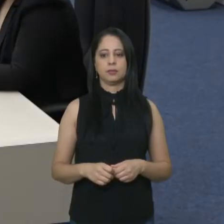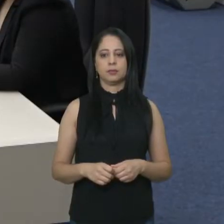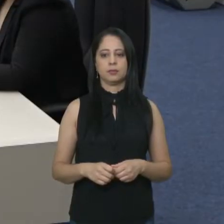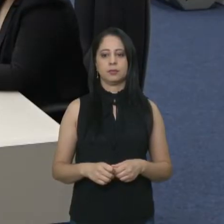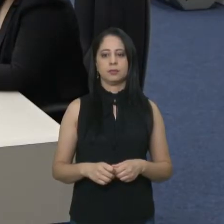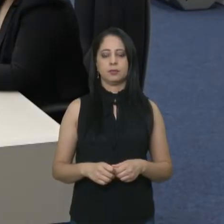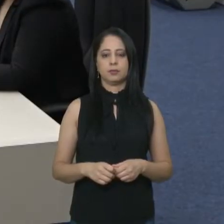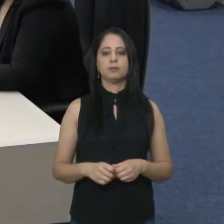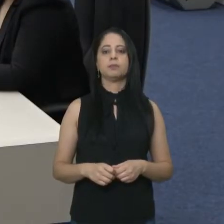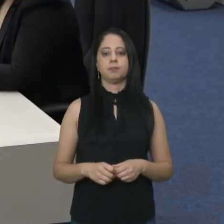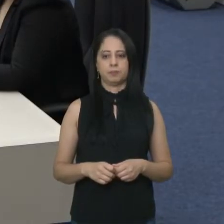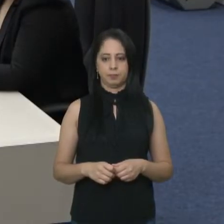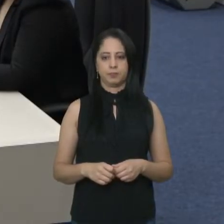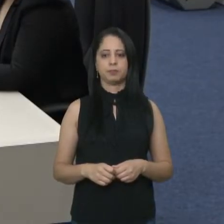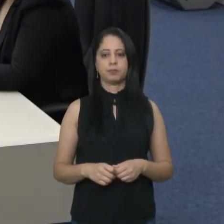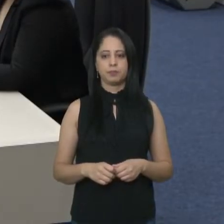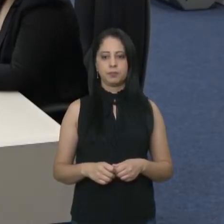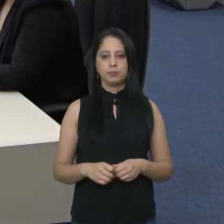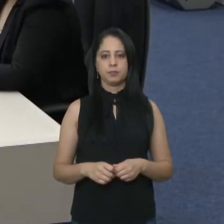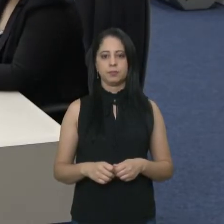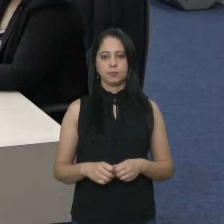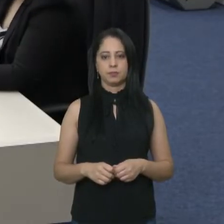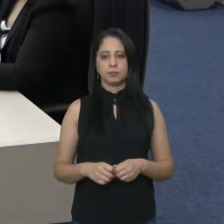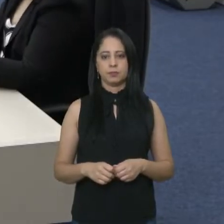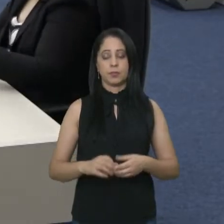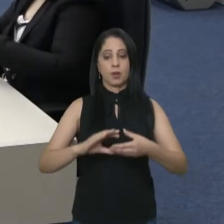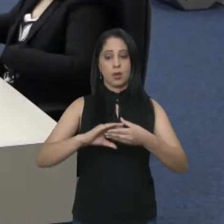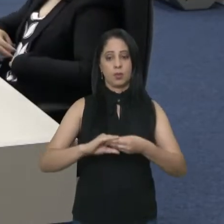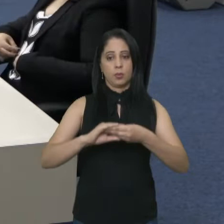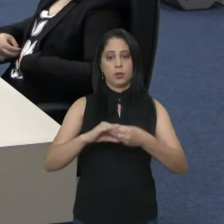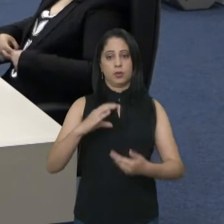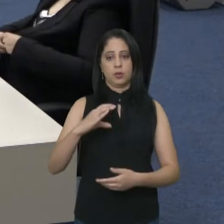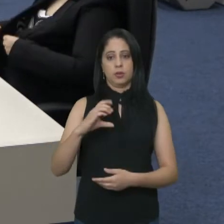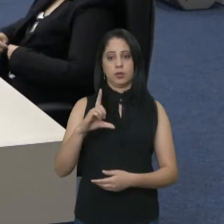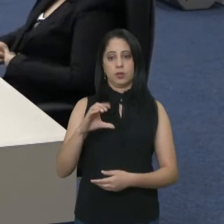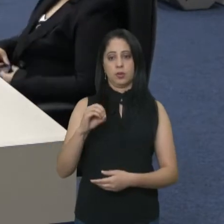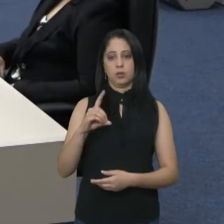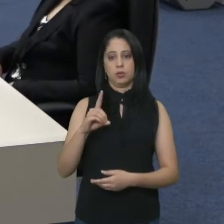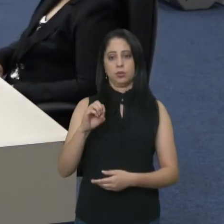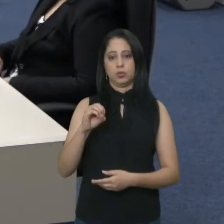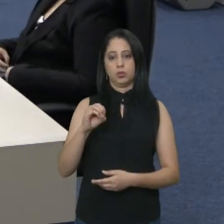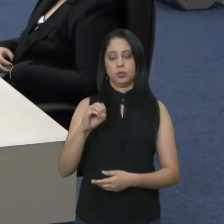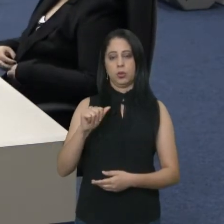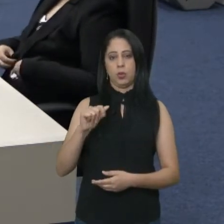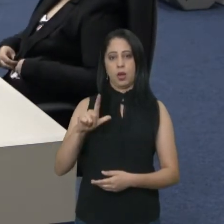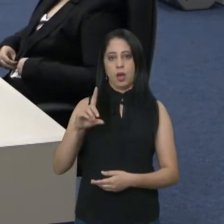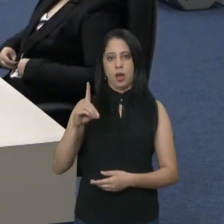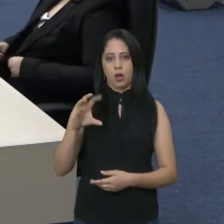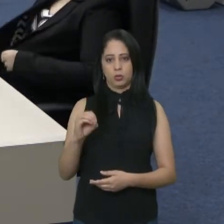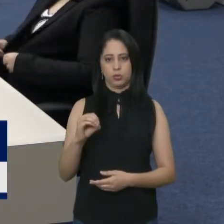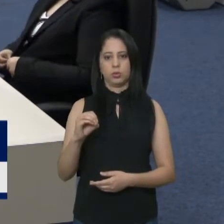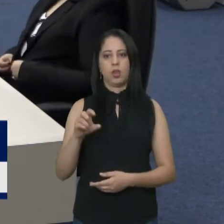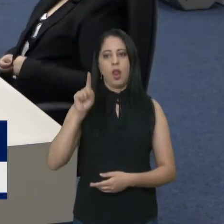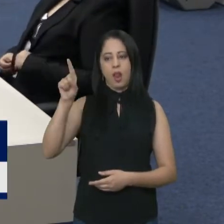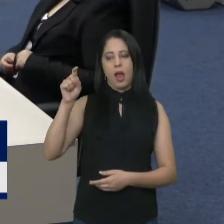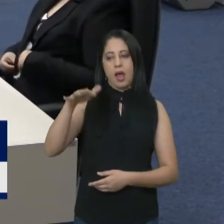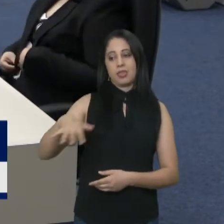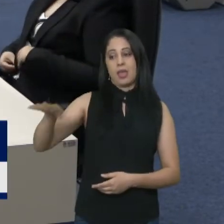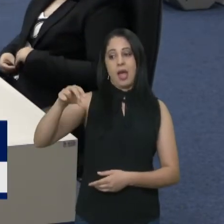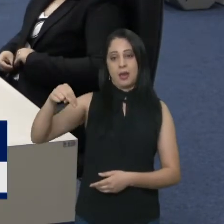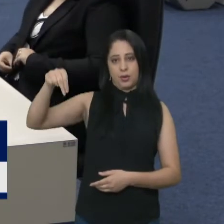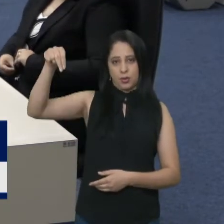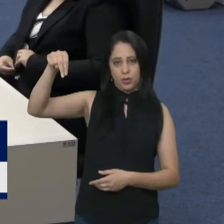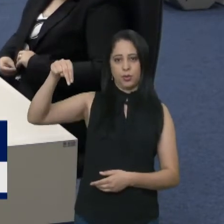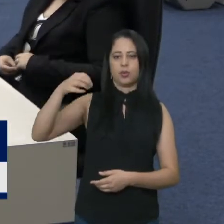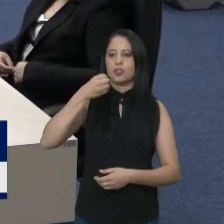Obrigado, vereador. Quero comentar aqui também o Clodoaldo, da rádio Nilvale, né? Nilvale, da região norte.